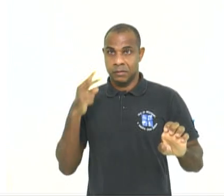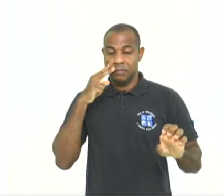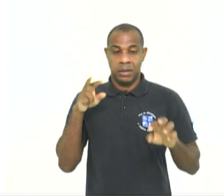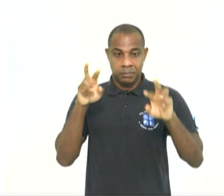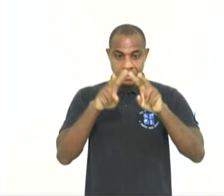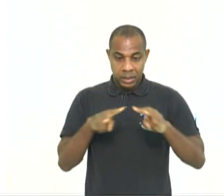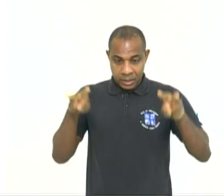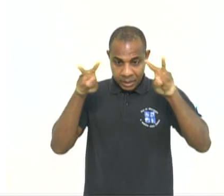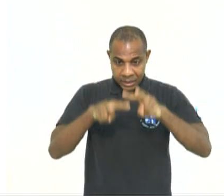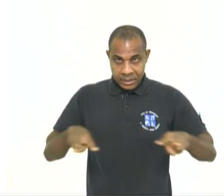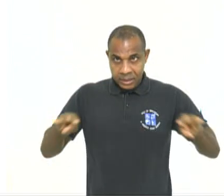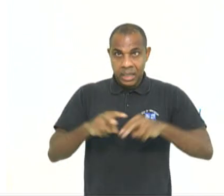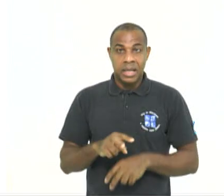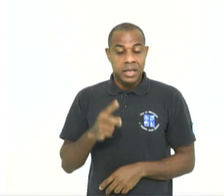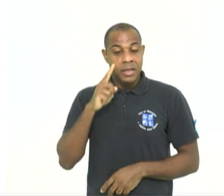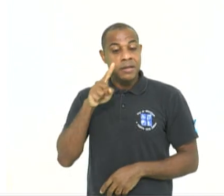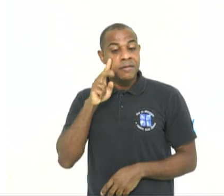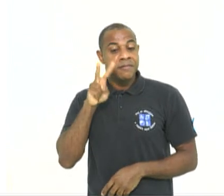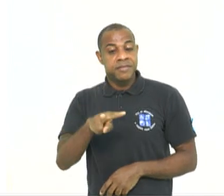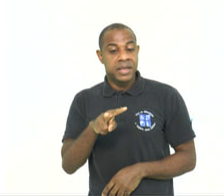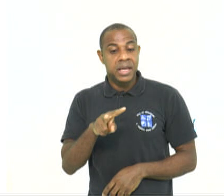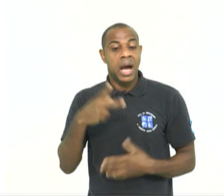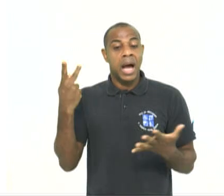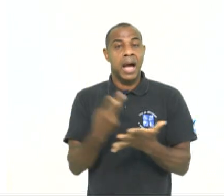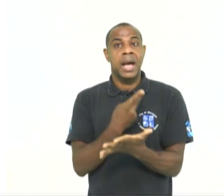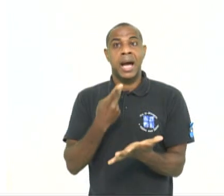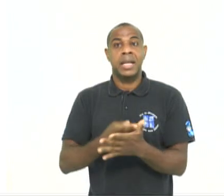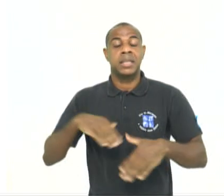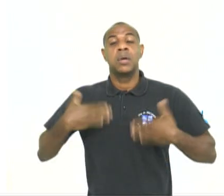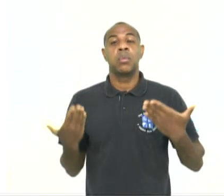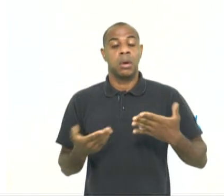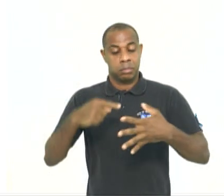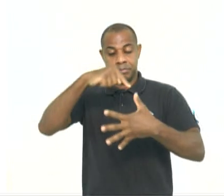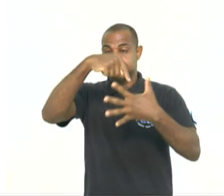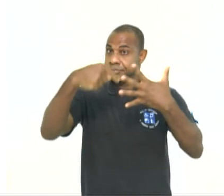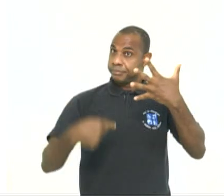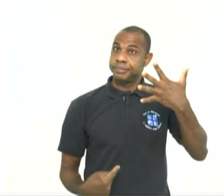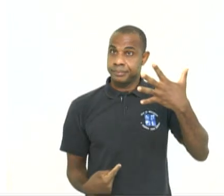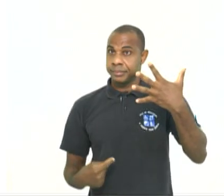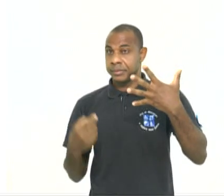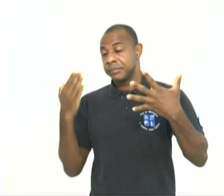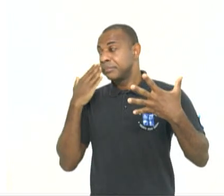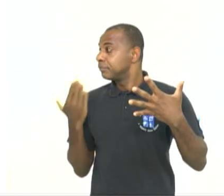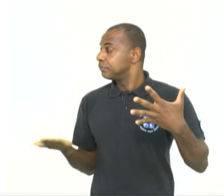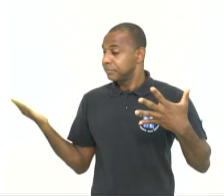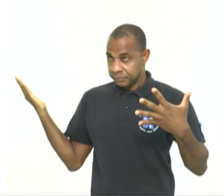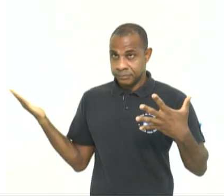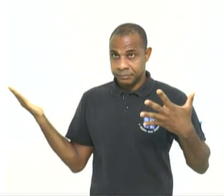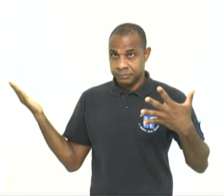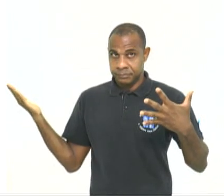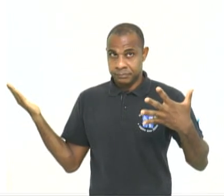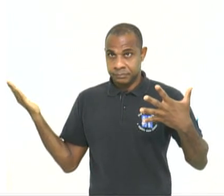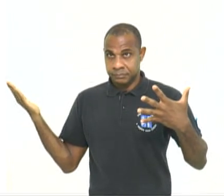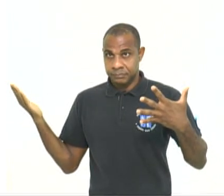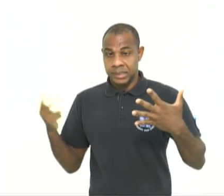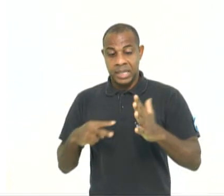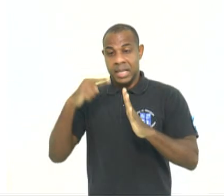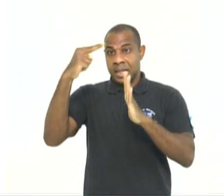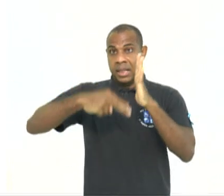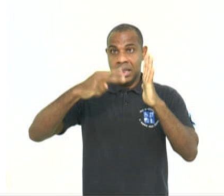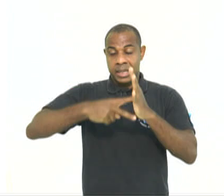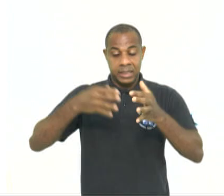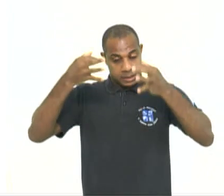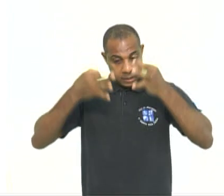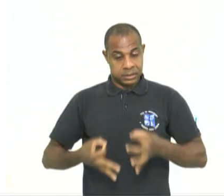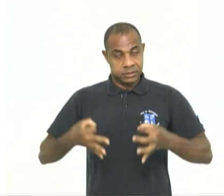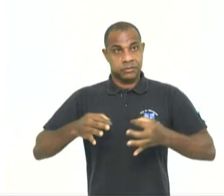tecidos. E letra E, a autorrenovação é uma propriedade essencial das células-tronco. Fornecem progenitores